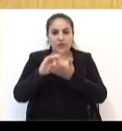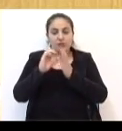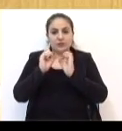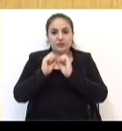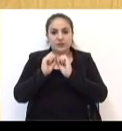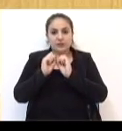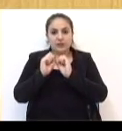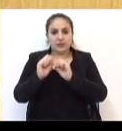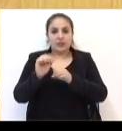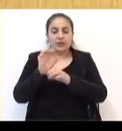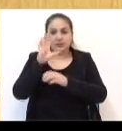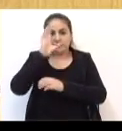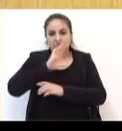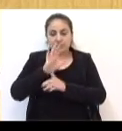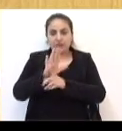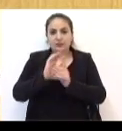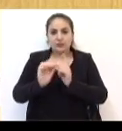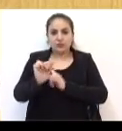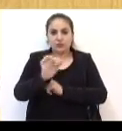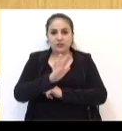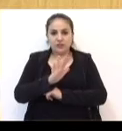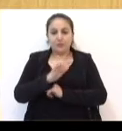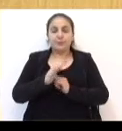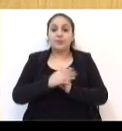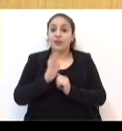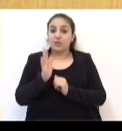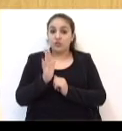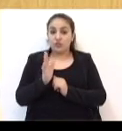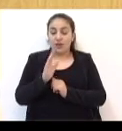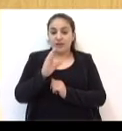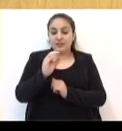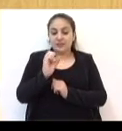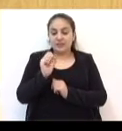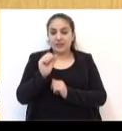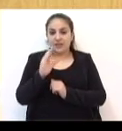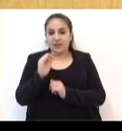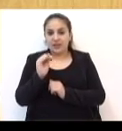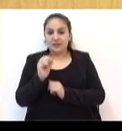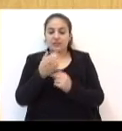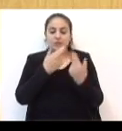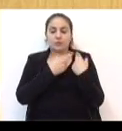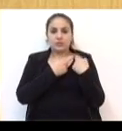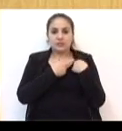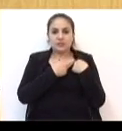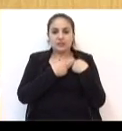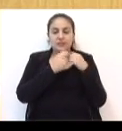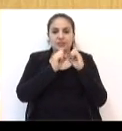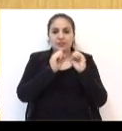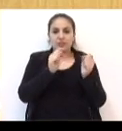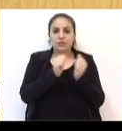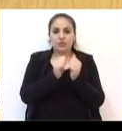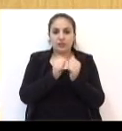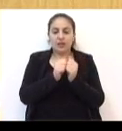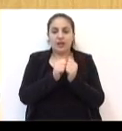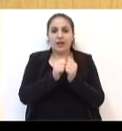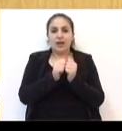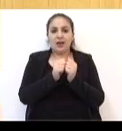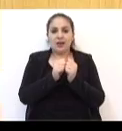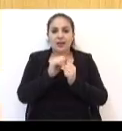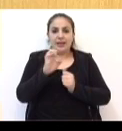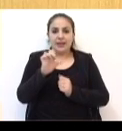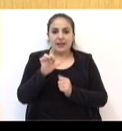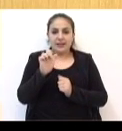Cidadania e Assistência Social. Já a Sencas fica sob responsabilidade da secretária adjunta Helenir